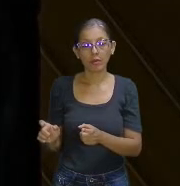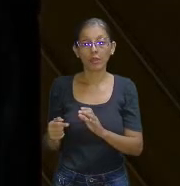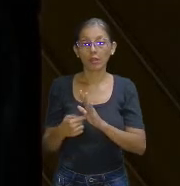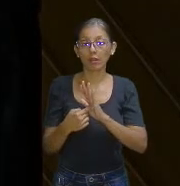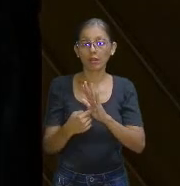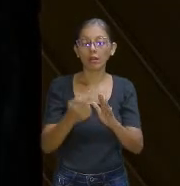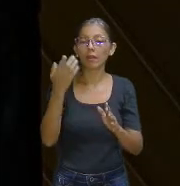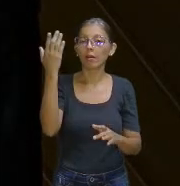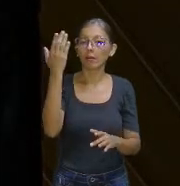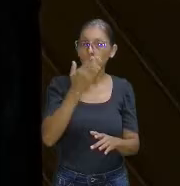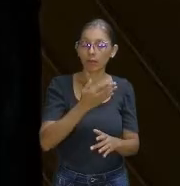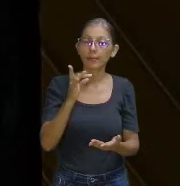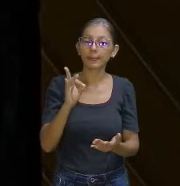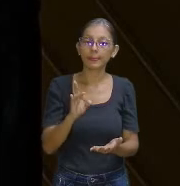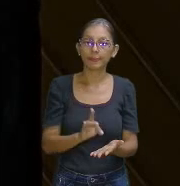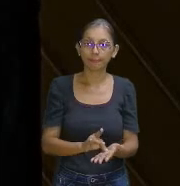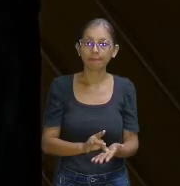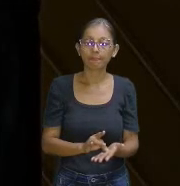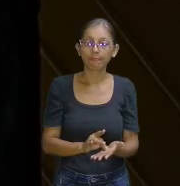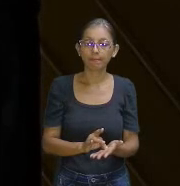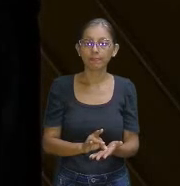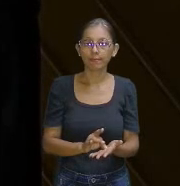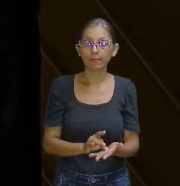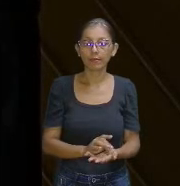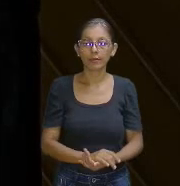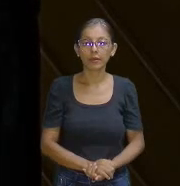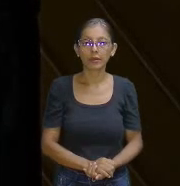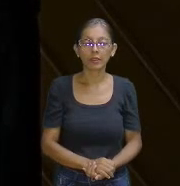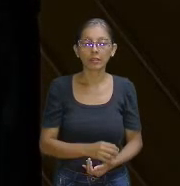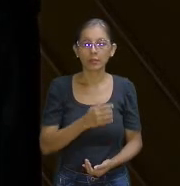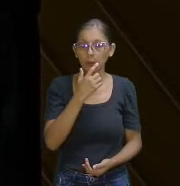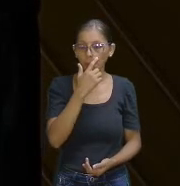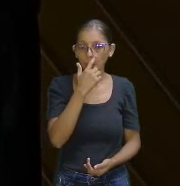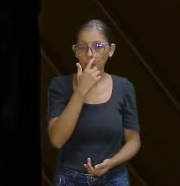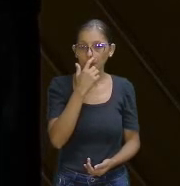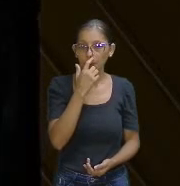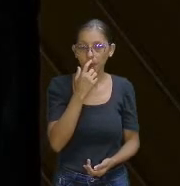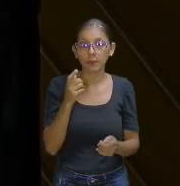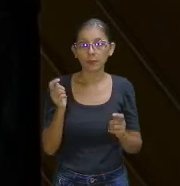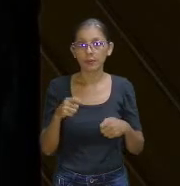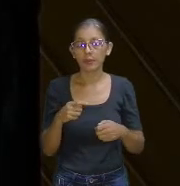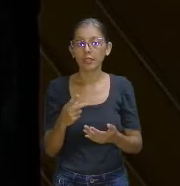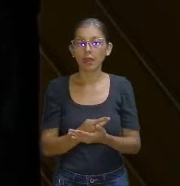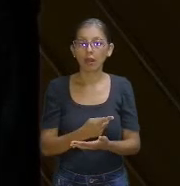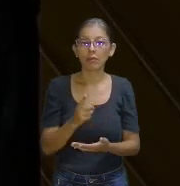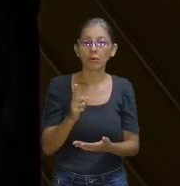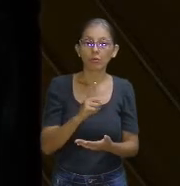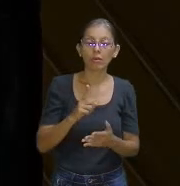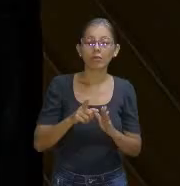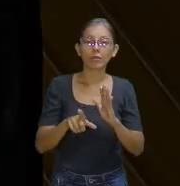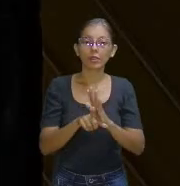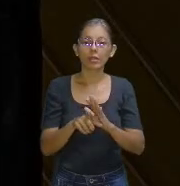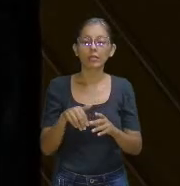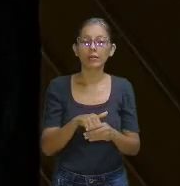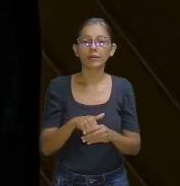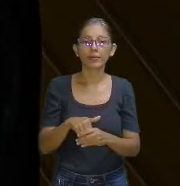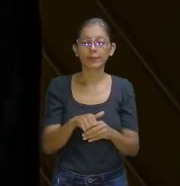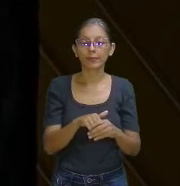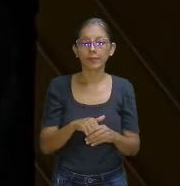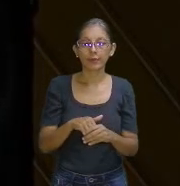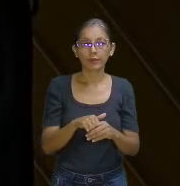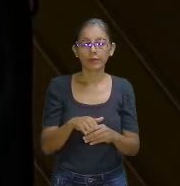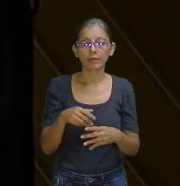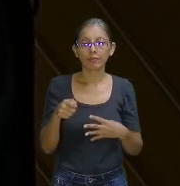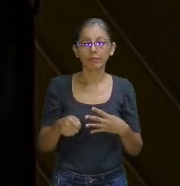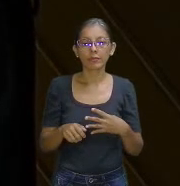confirma a necessidade do exame do acervo probatório para aferição da existência ou não de violação à lei das eleições. Embora a